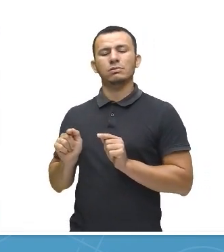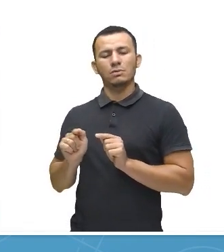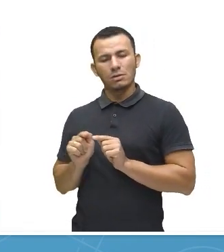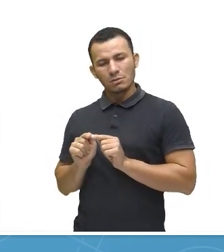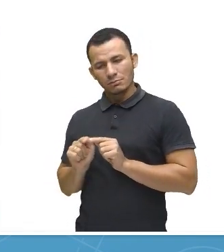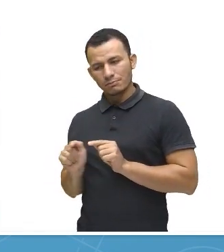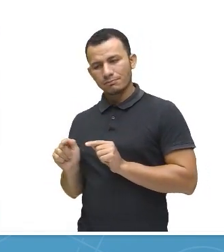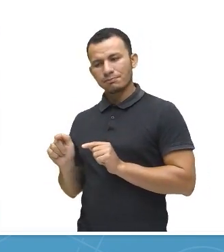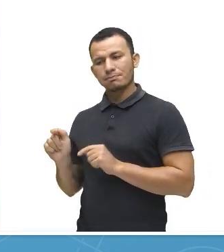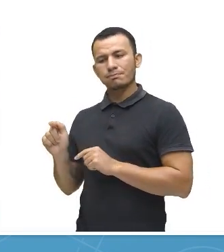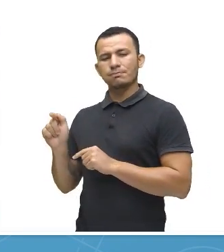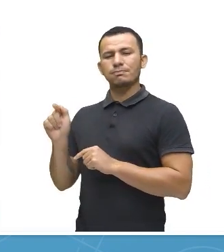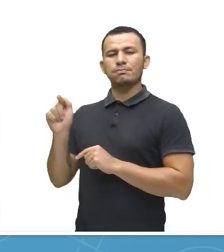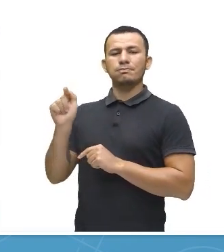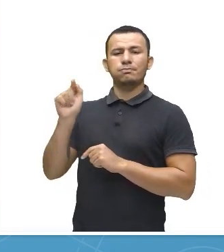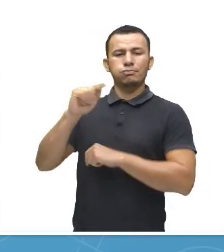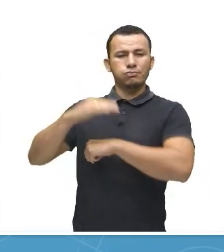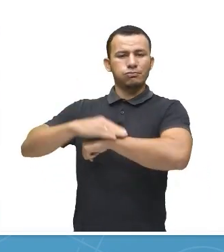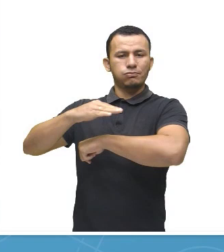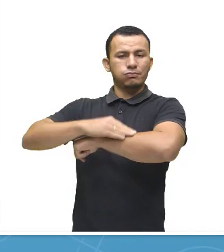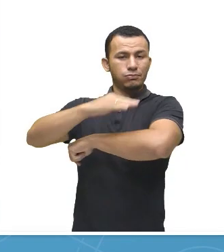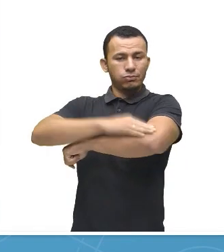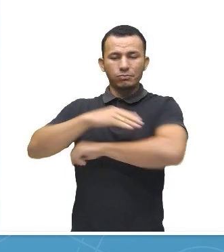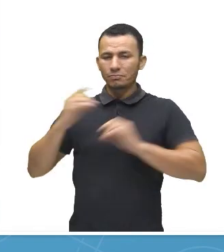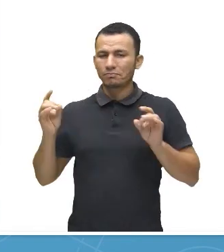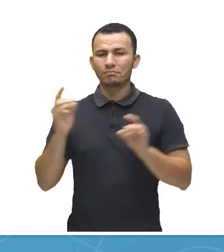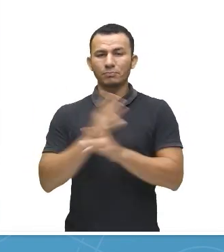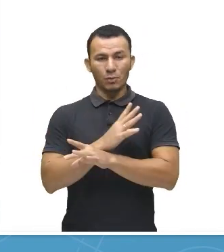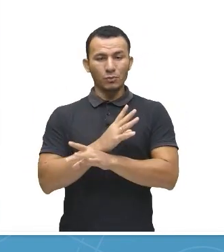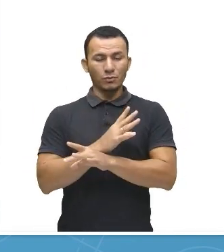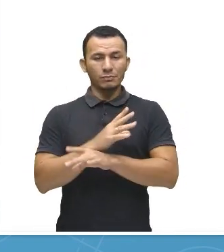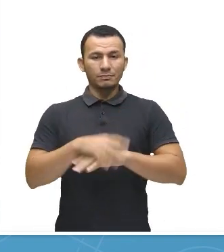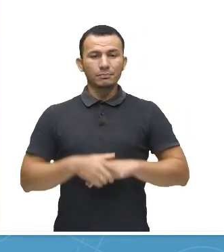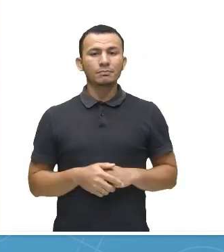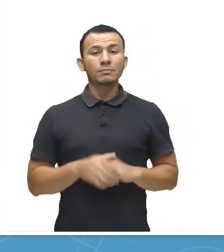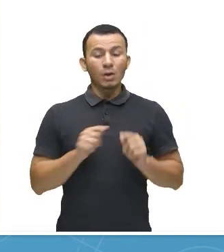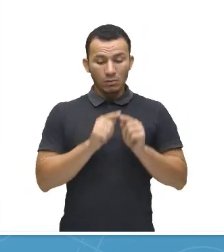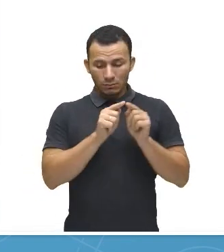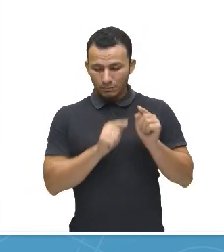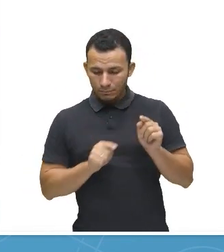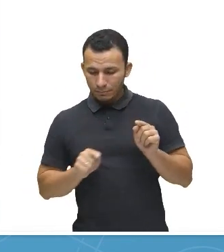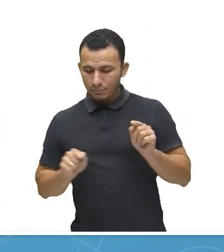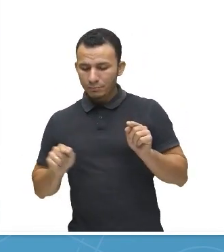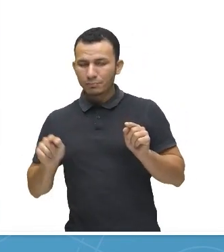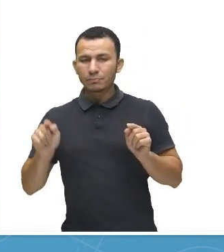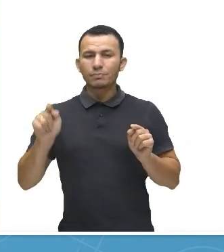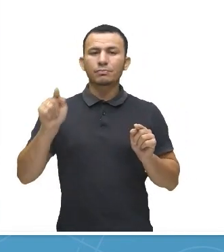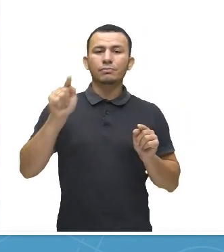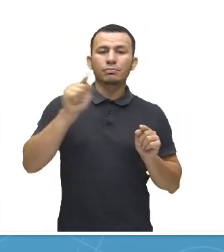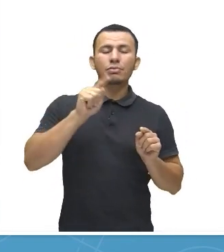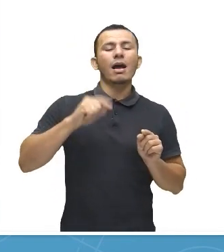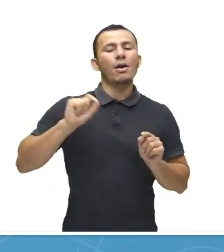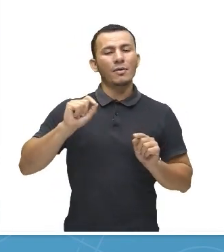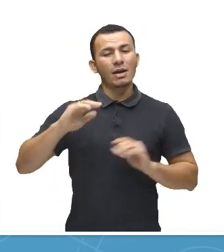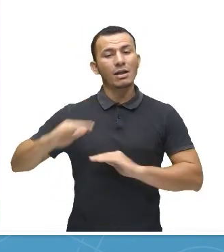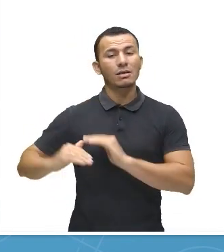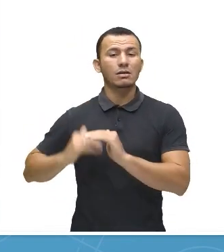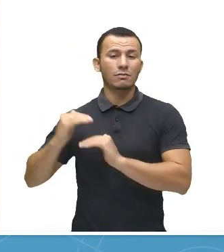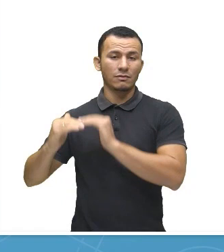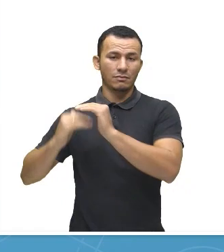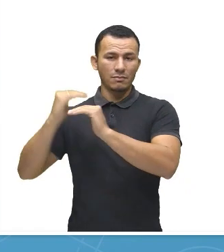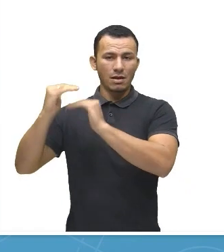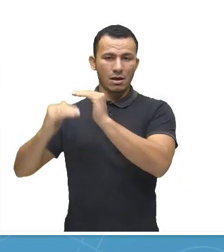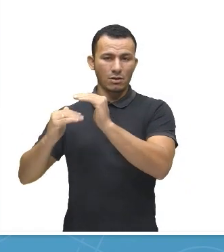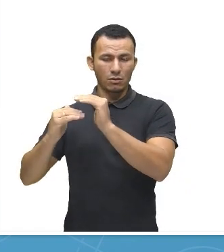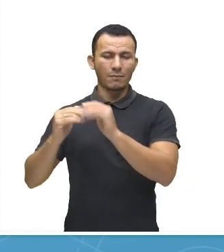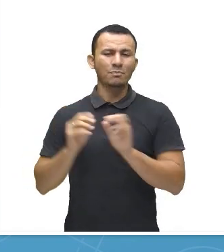aí vai até chegar à fase adulta. Então, esse ciclo aqui é também um ciclo de desenvolvimento. Vai